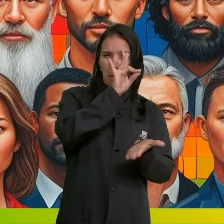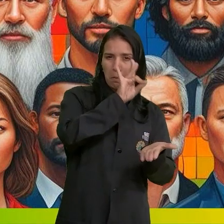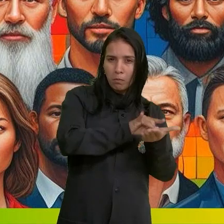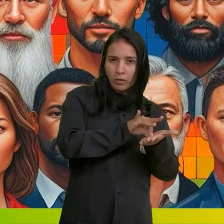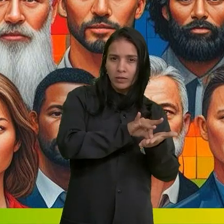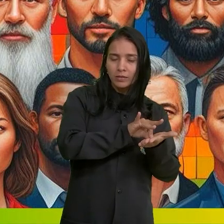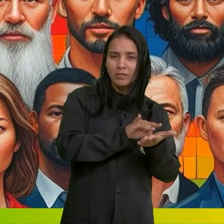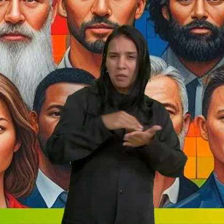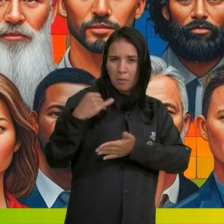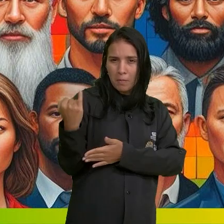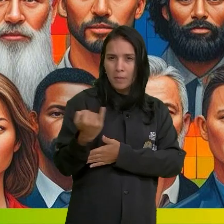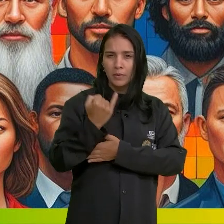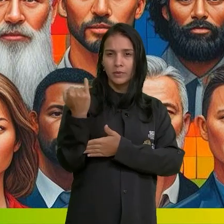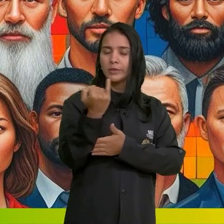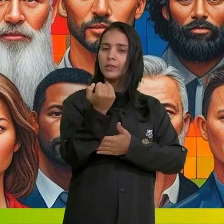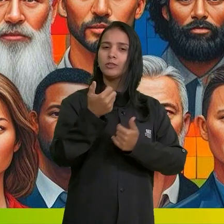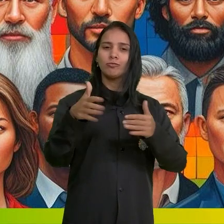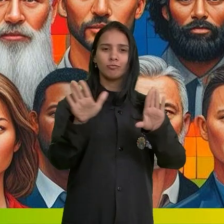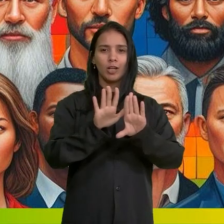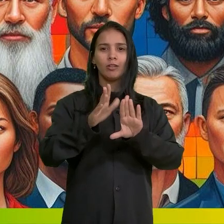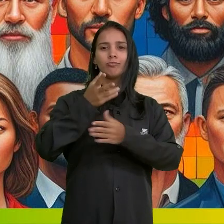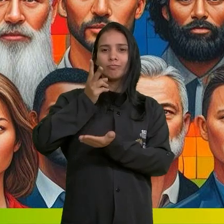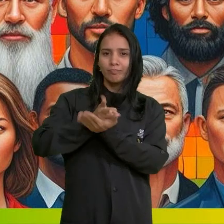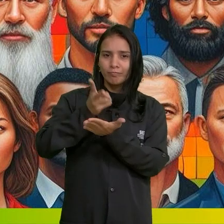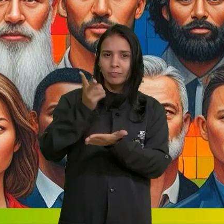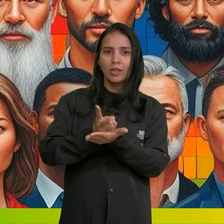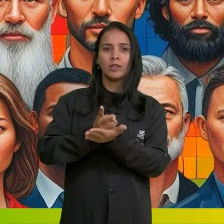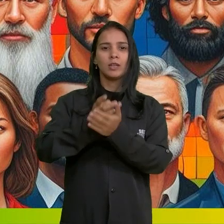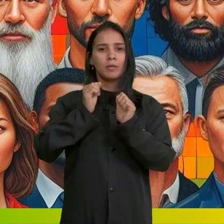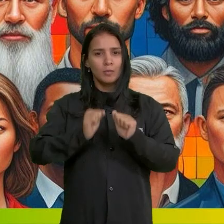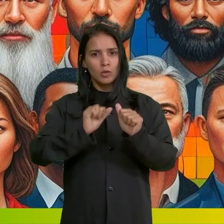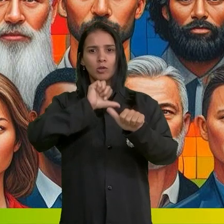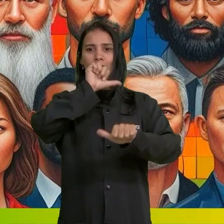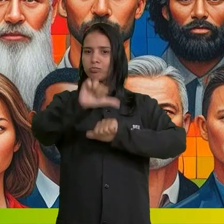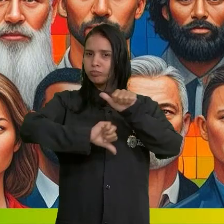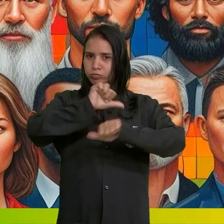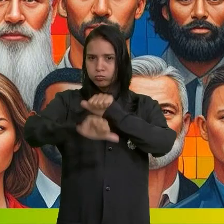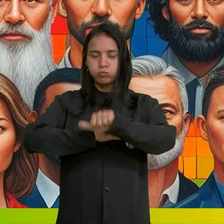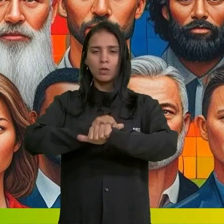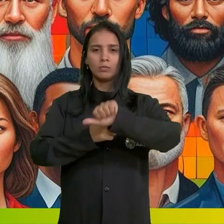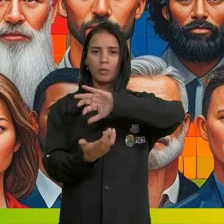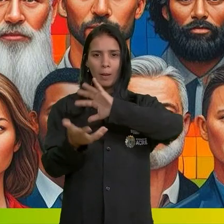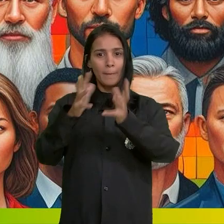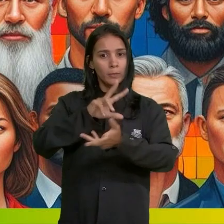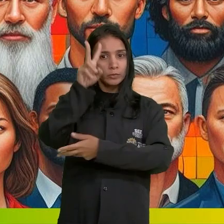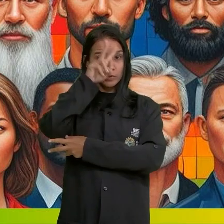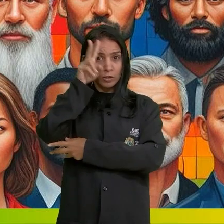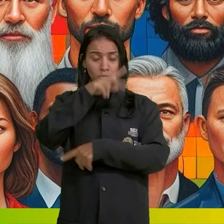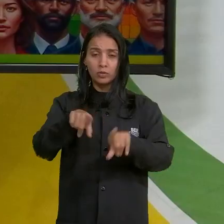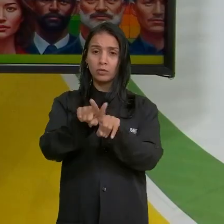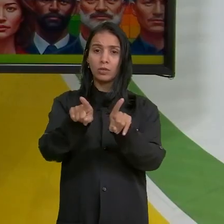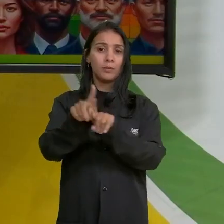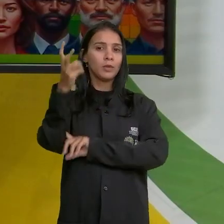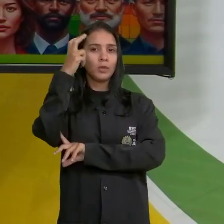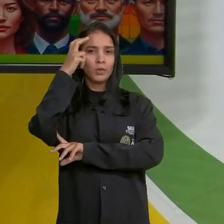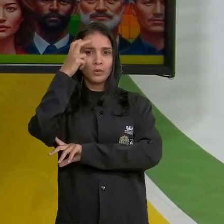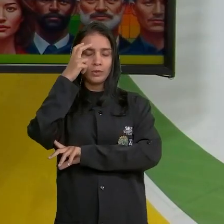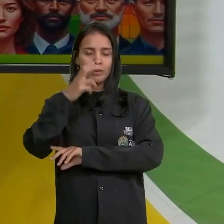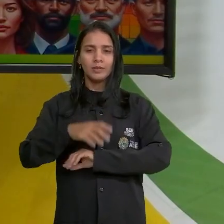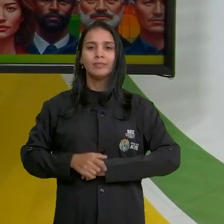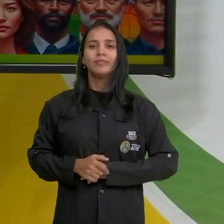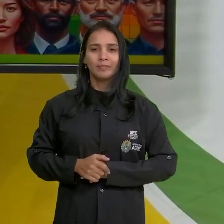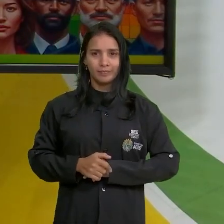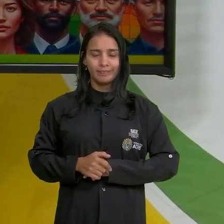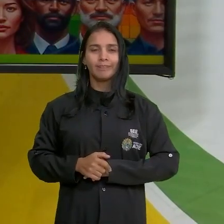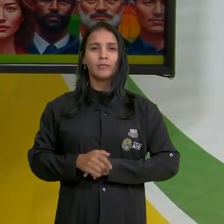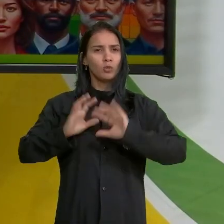essencial, e está sempre sujeita a transformações históricas e culturais. Ou seja, tudo isso